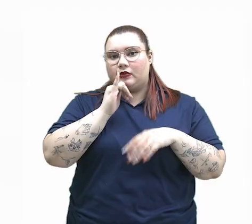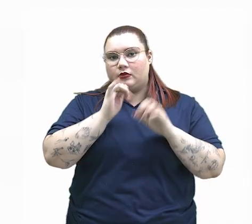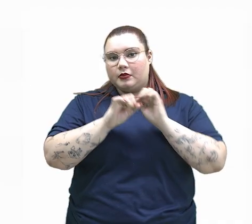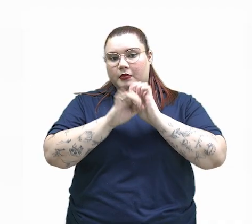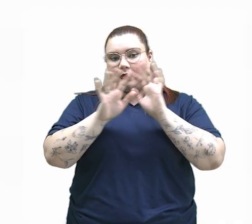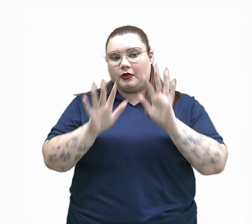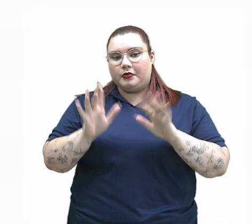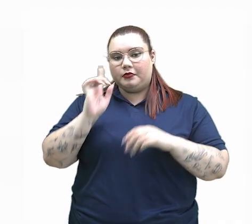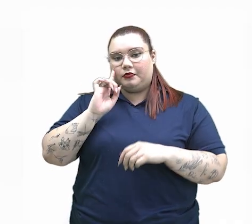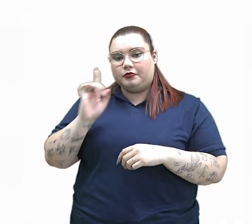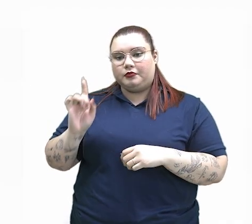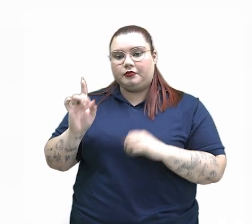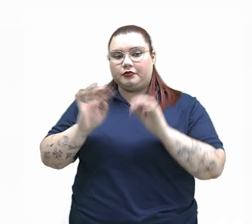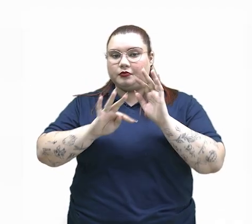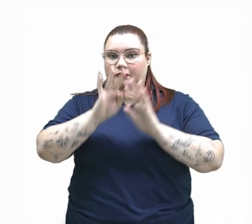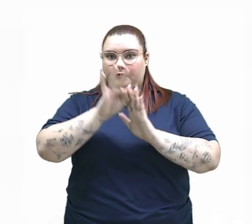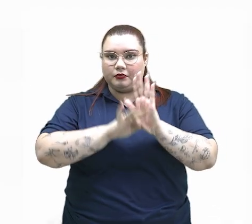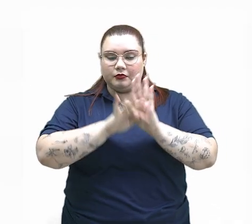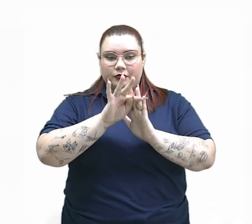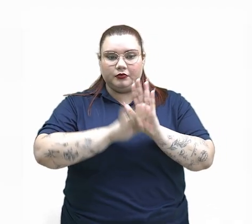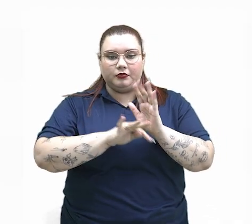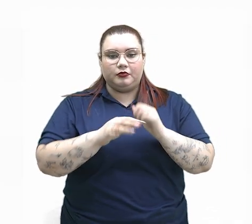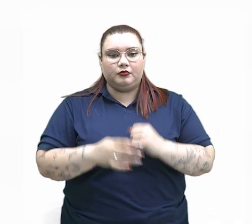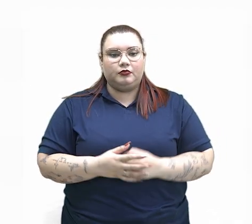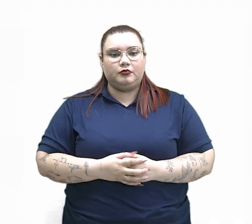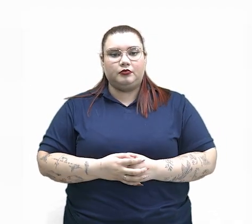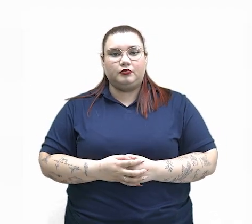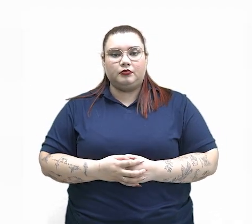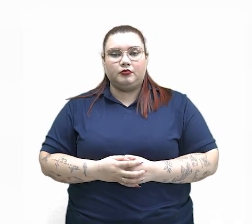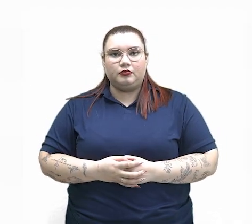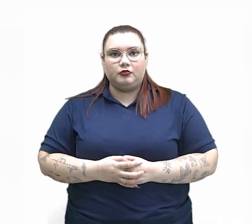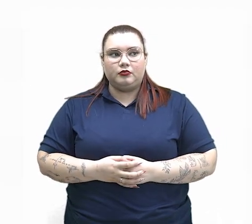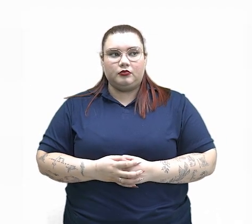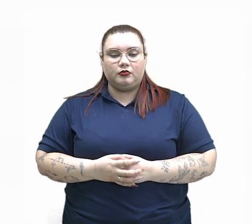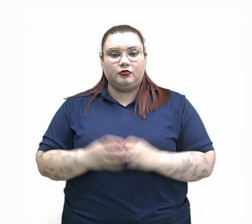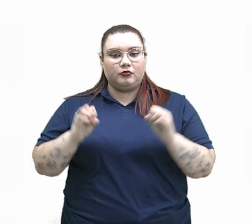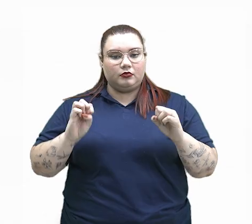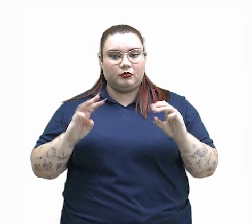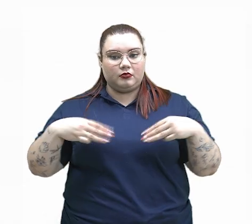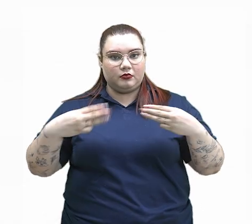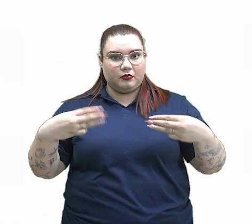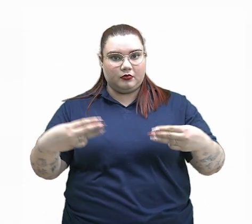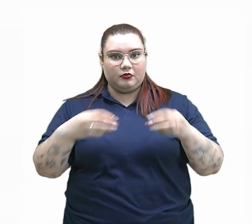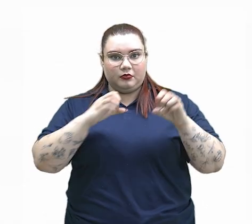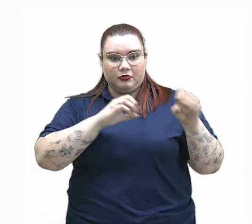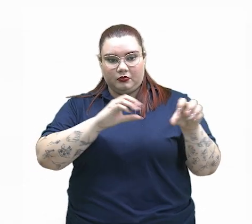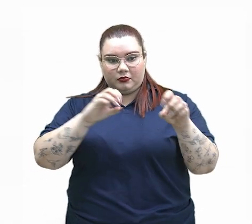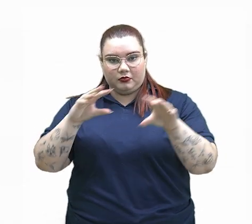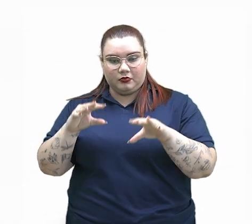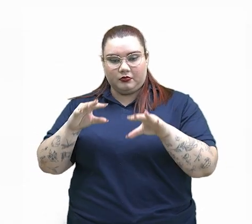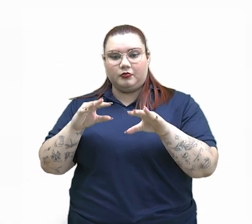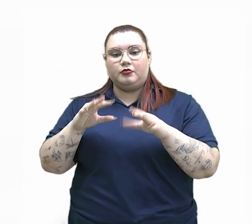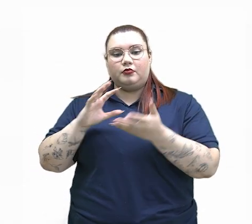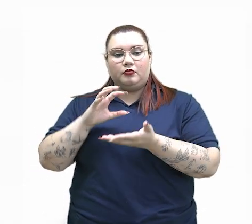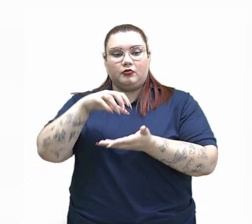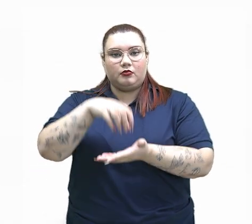dar uma olhadinha? Olha só. Temos um texto aí, ó. O Ministério da Educação,